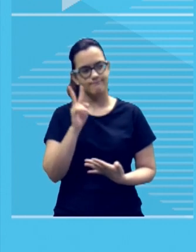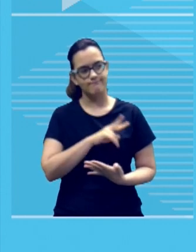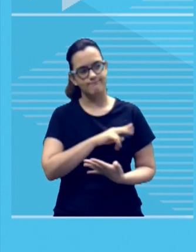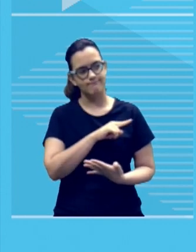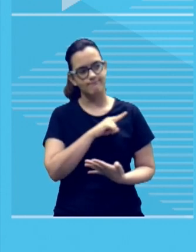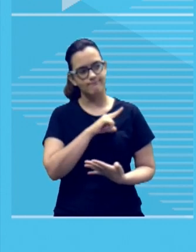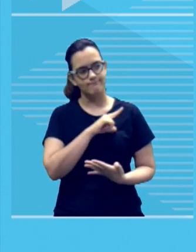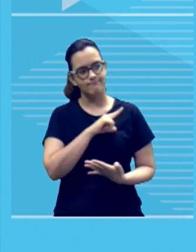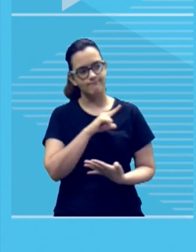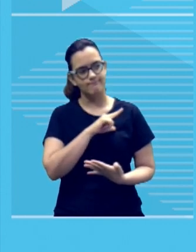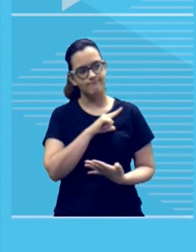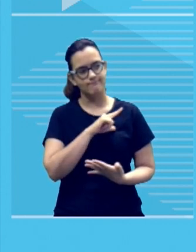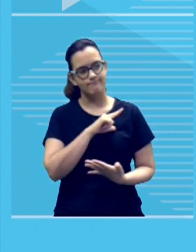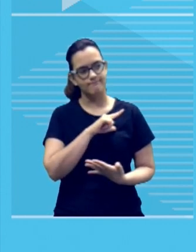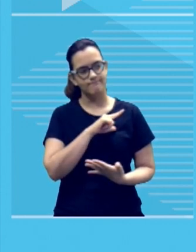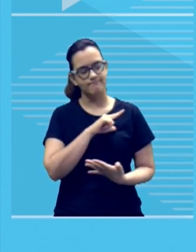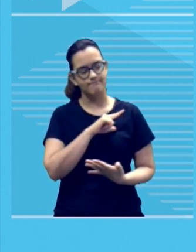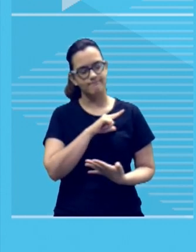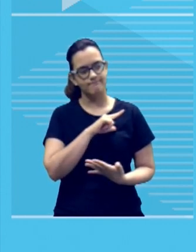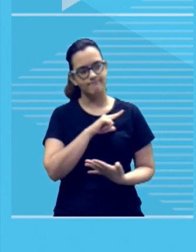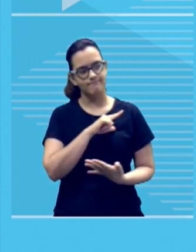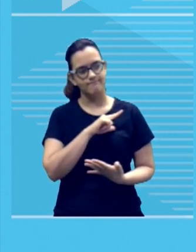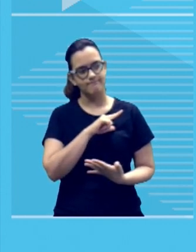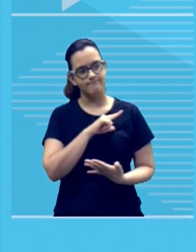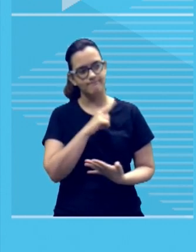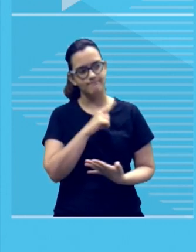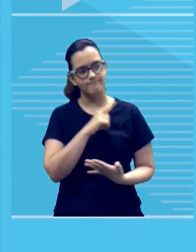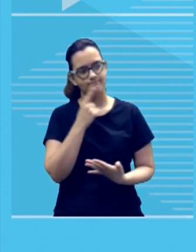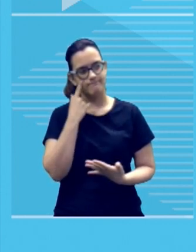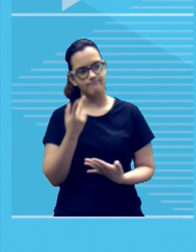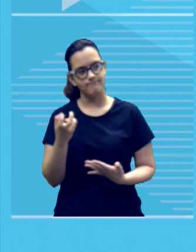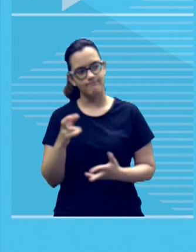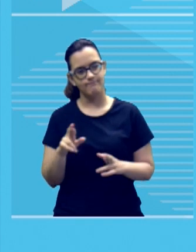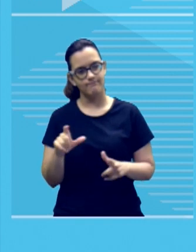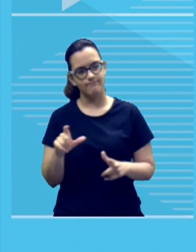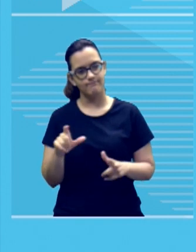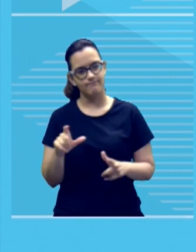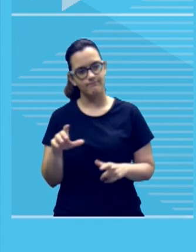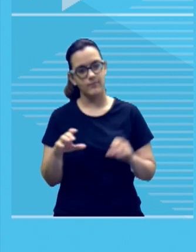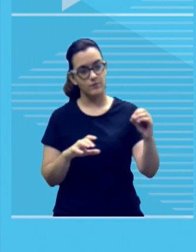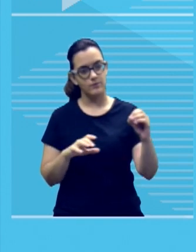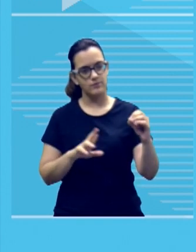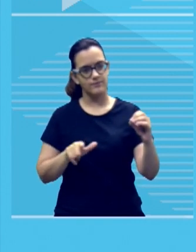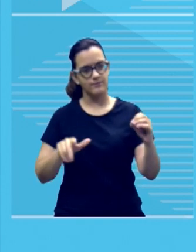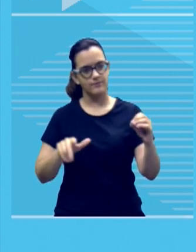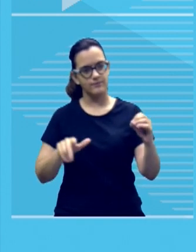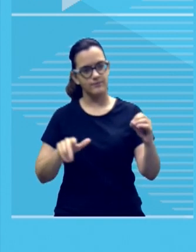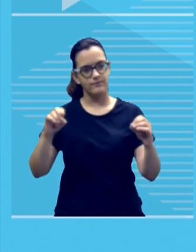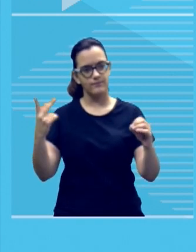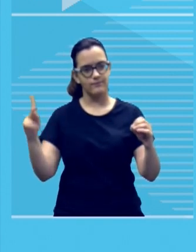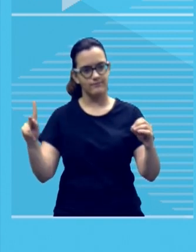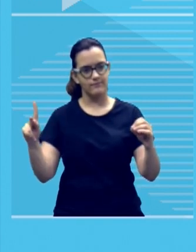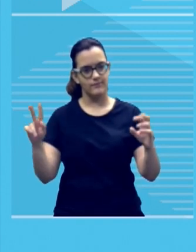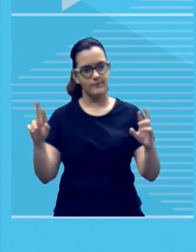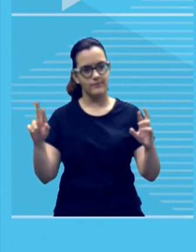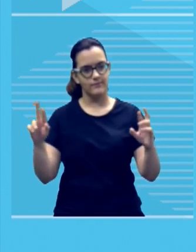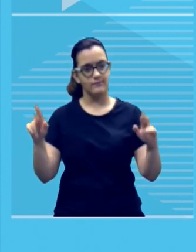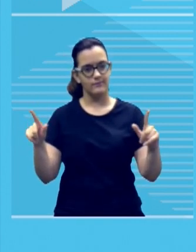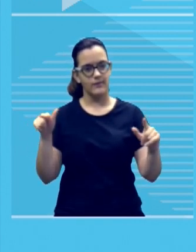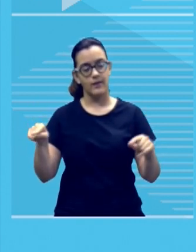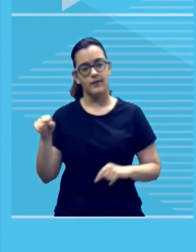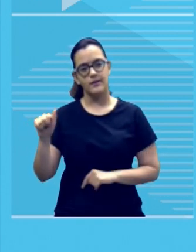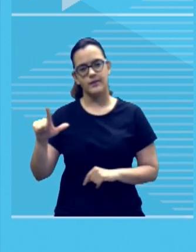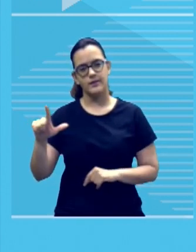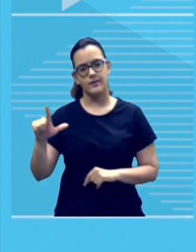aqui é um éter e aqui é uma álcool aqui você tem um álcool então